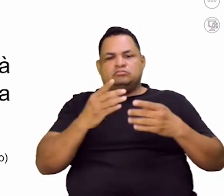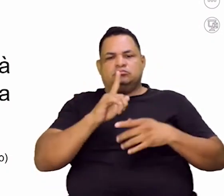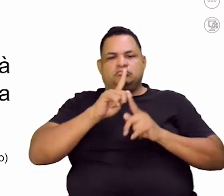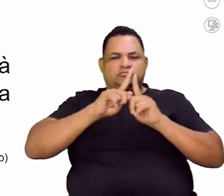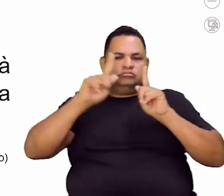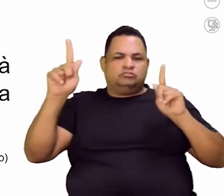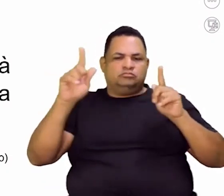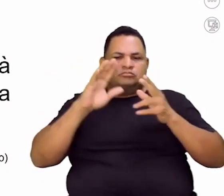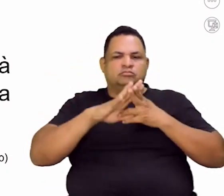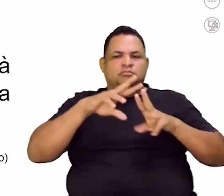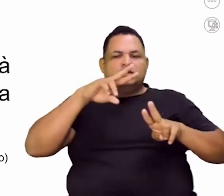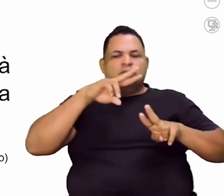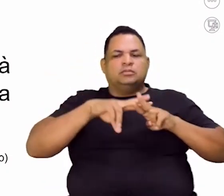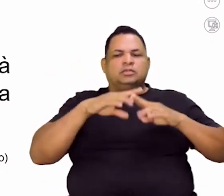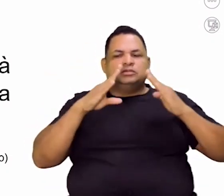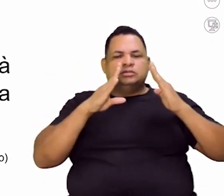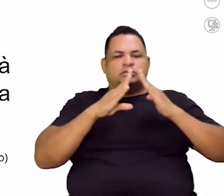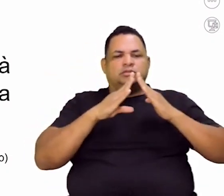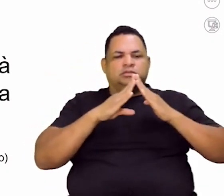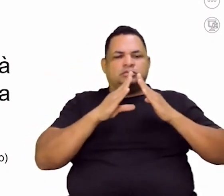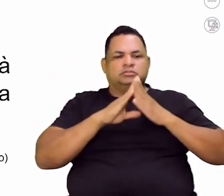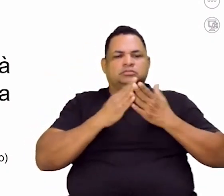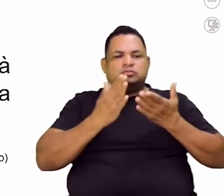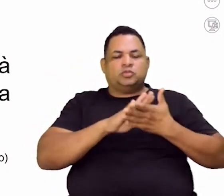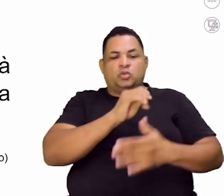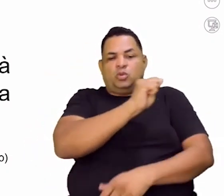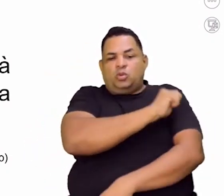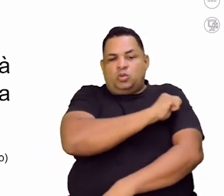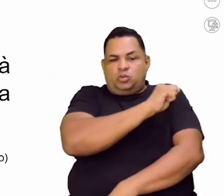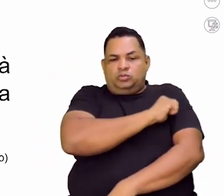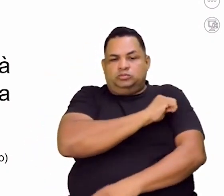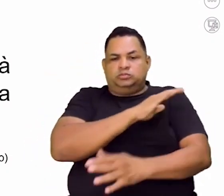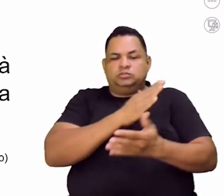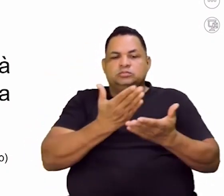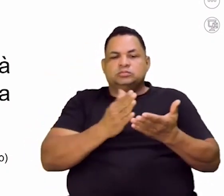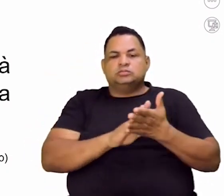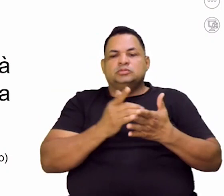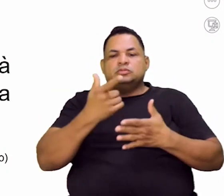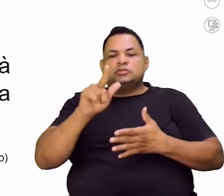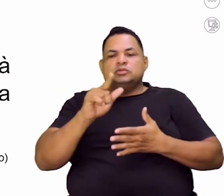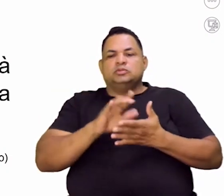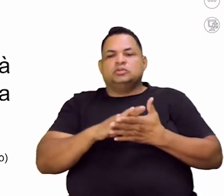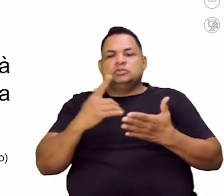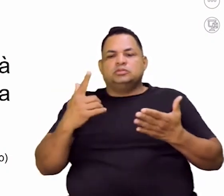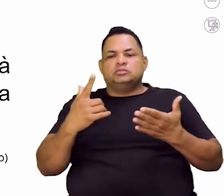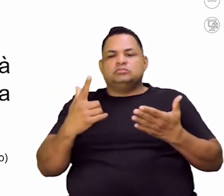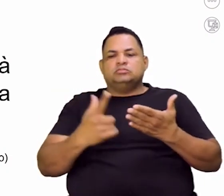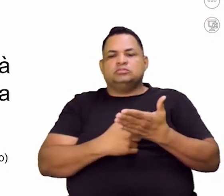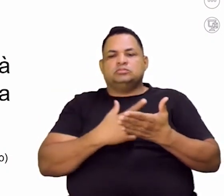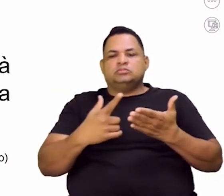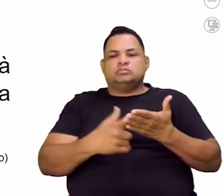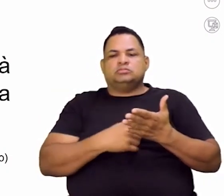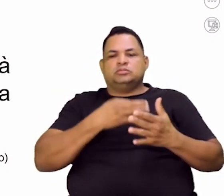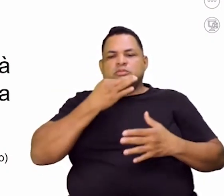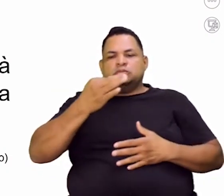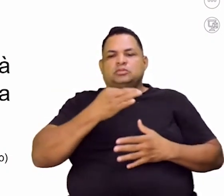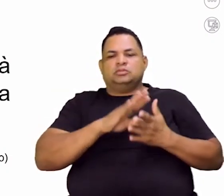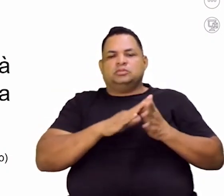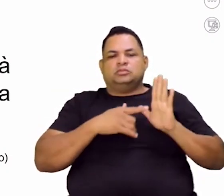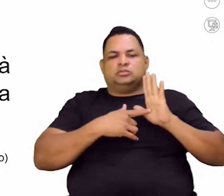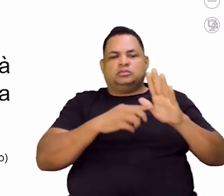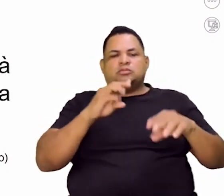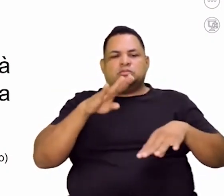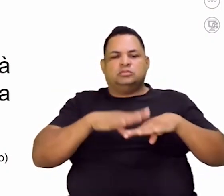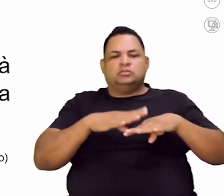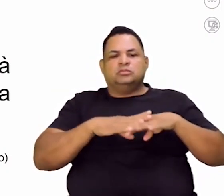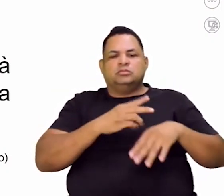em prisão domiciliar, um discípulo conseguiu que a obra Discursos e Demonstrações Matemáticas